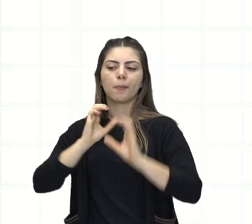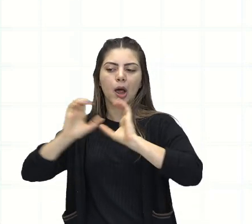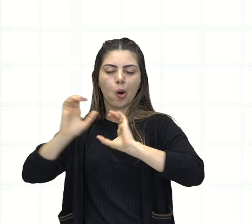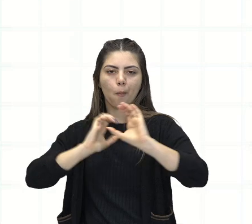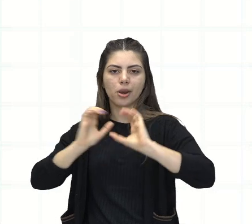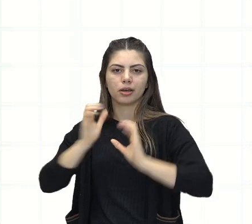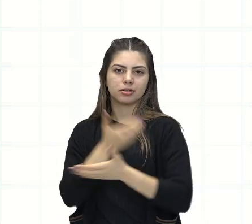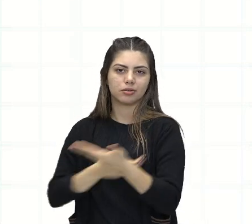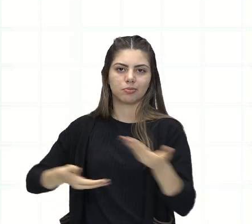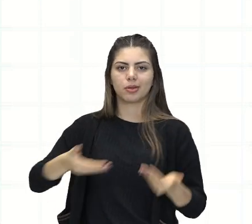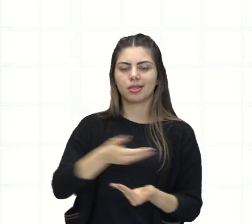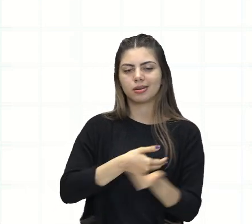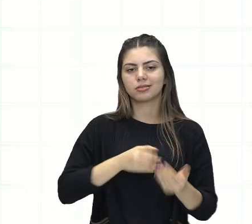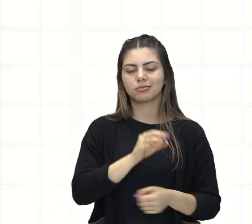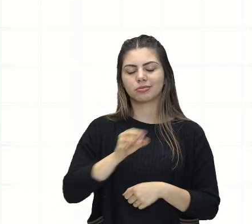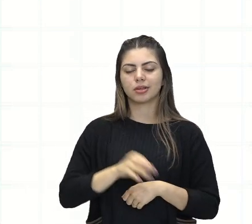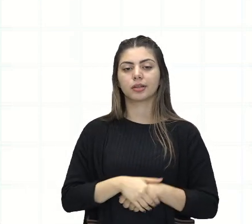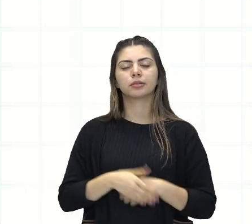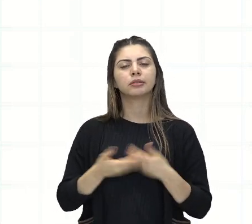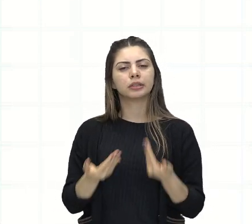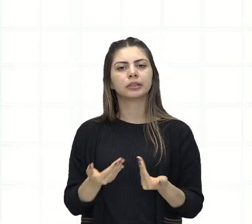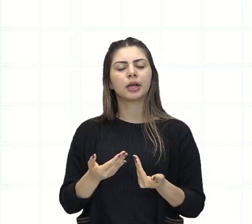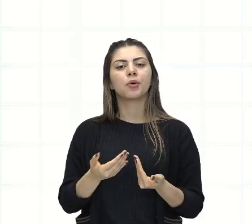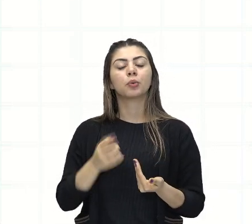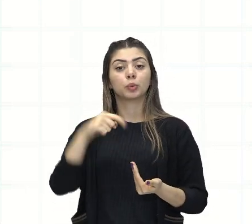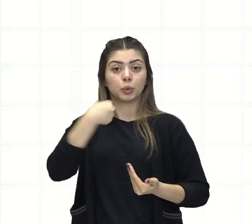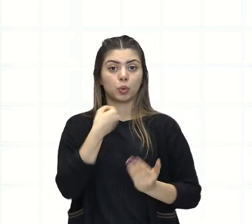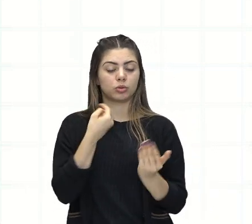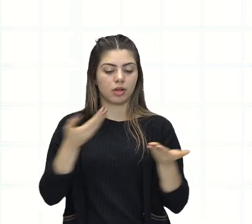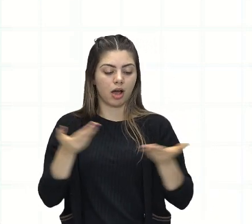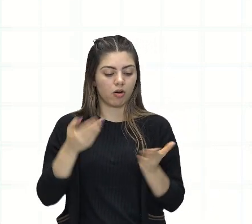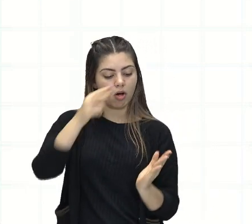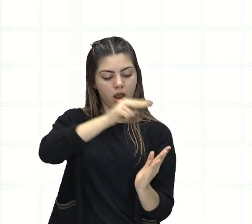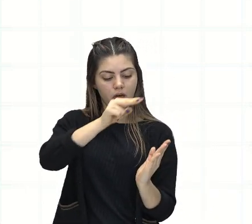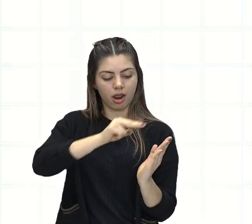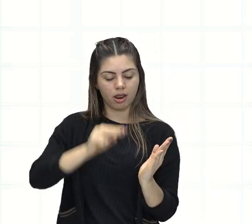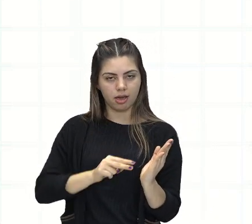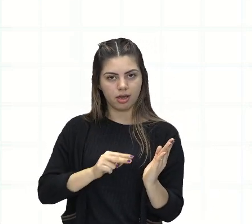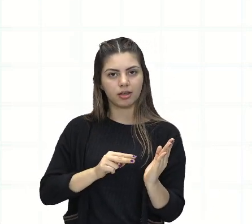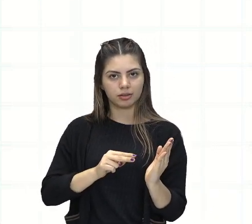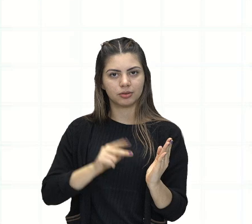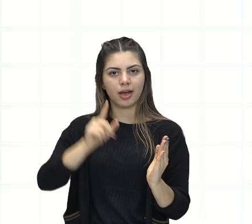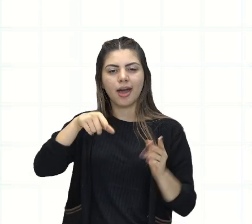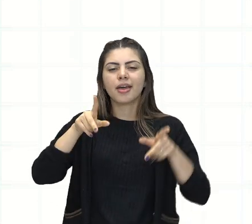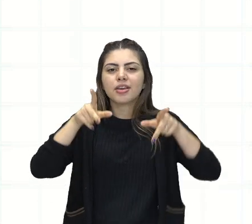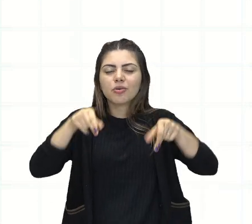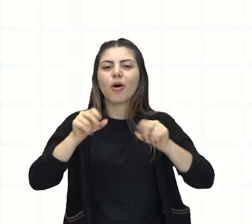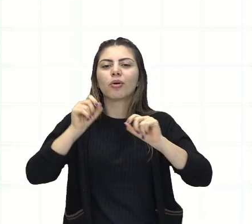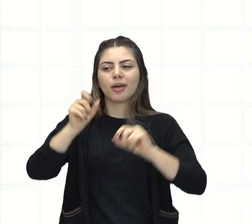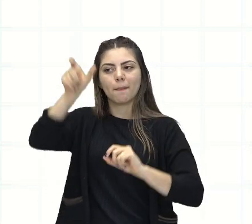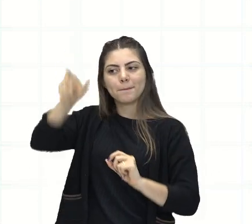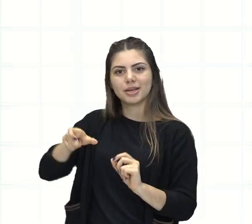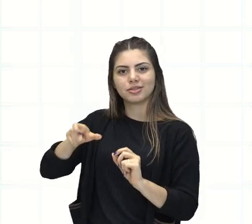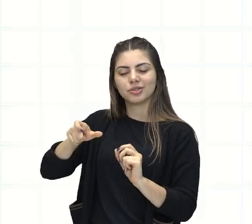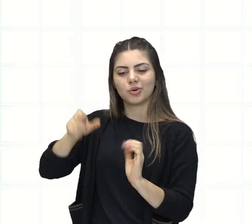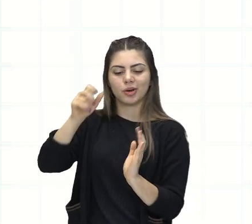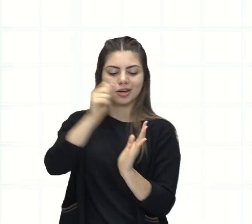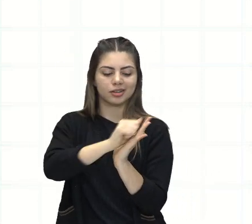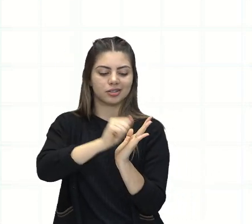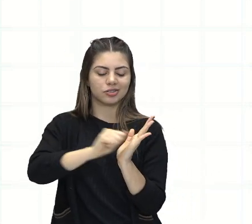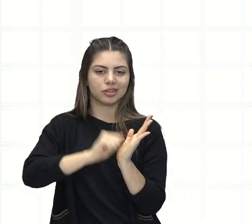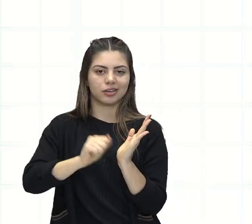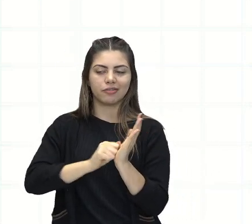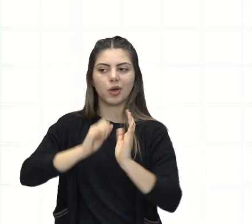ou seja, a partir do momento em que lemos, conversamos com o autor para